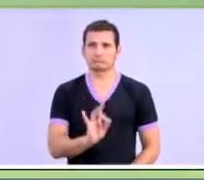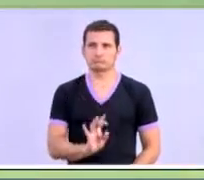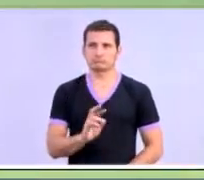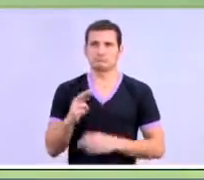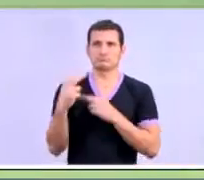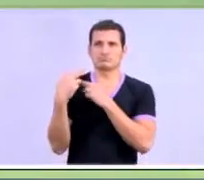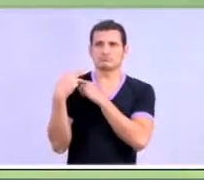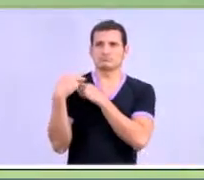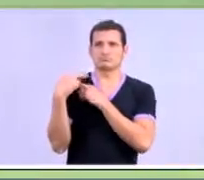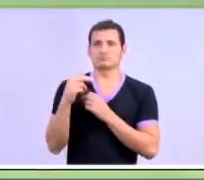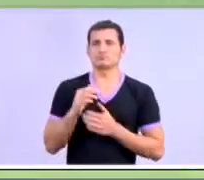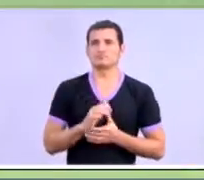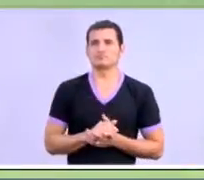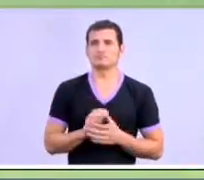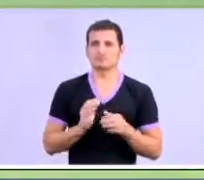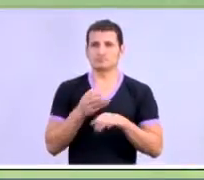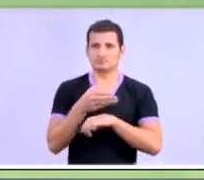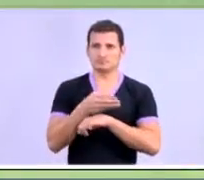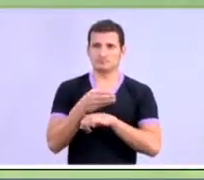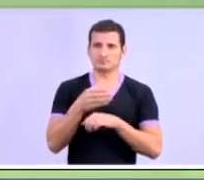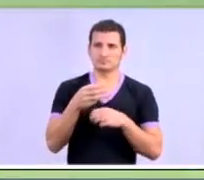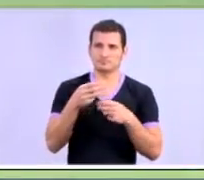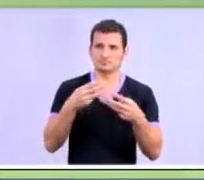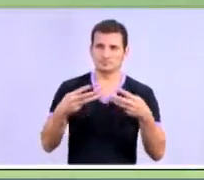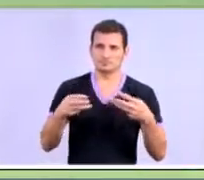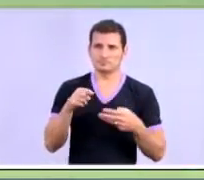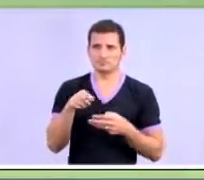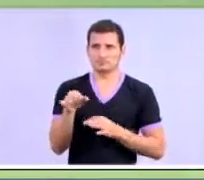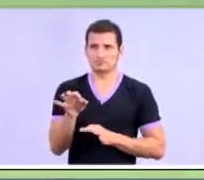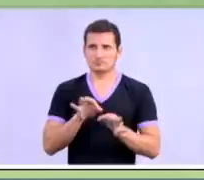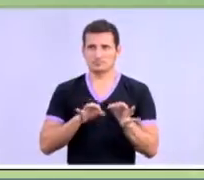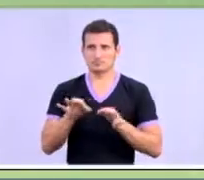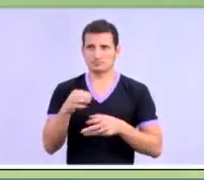acesso à rede, ok? Ela controla os